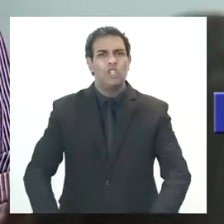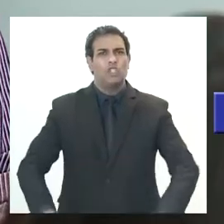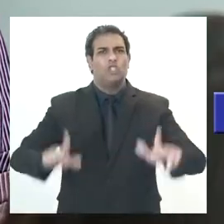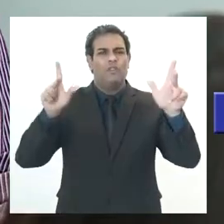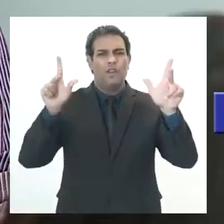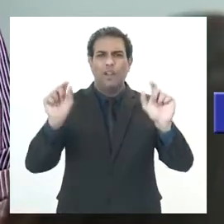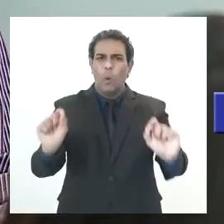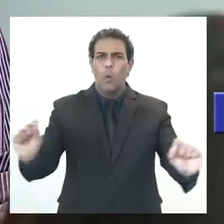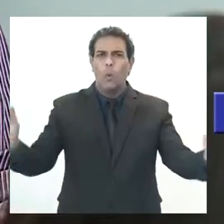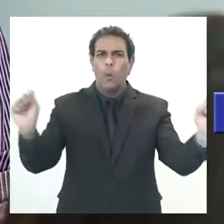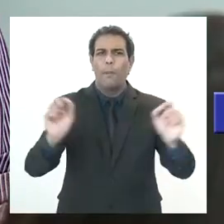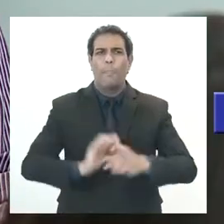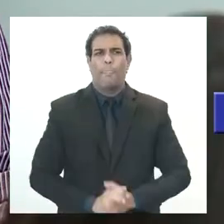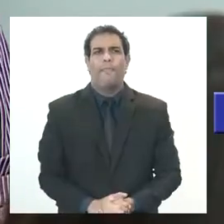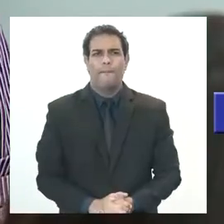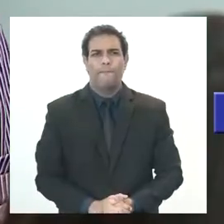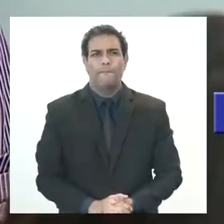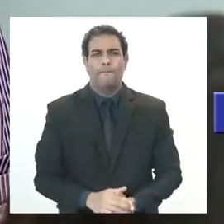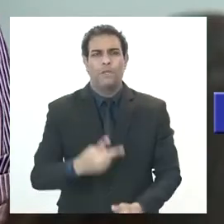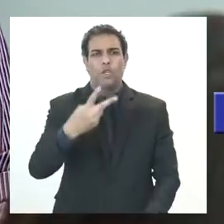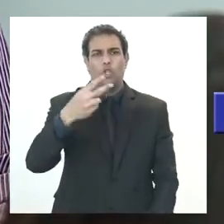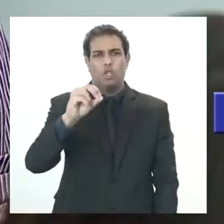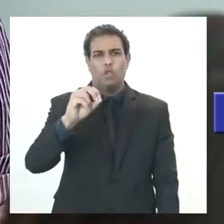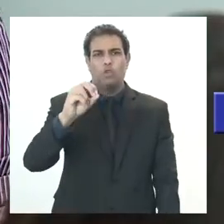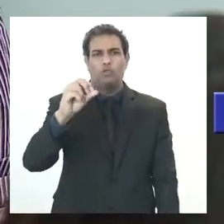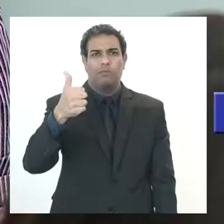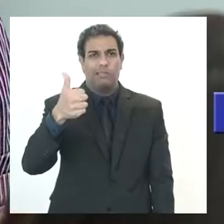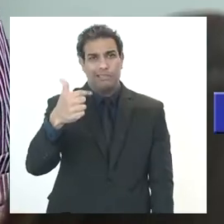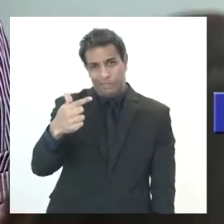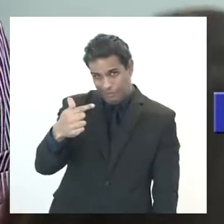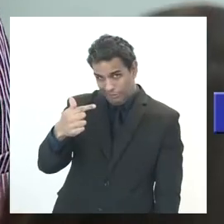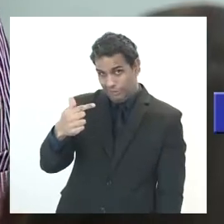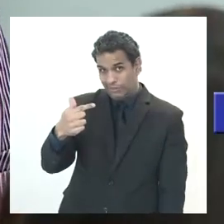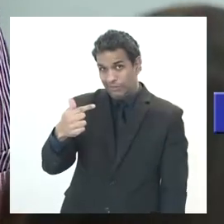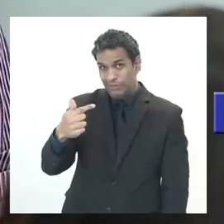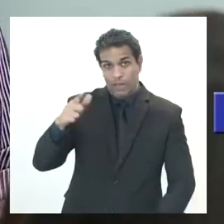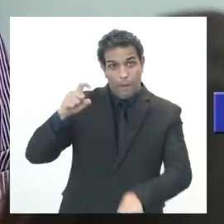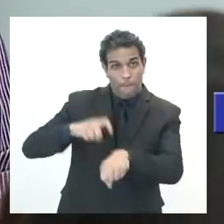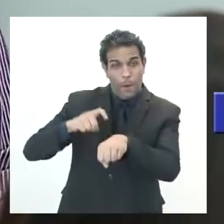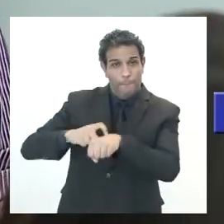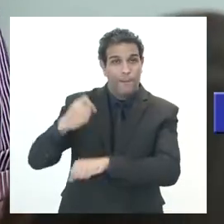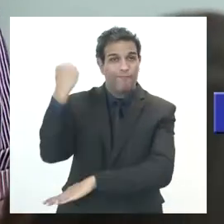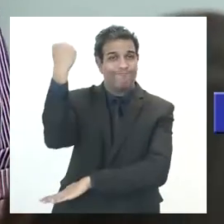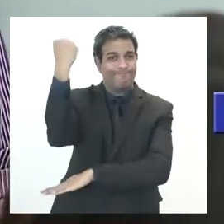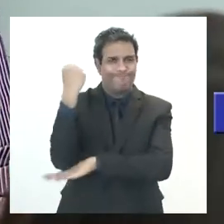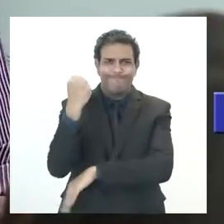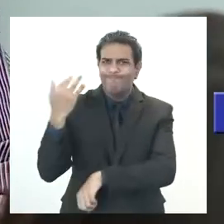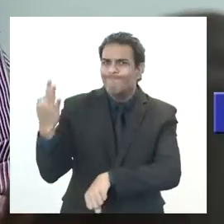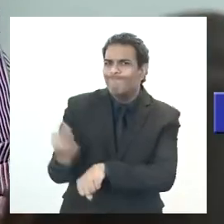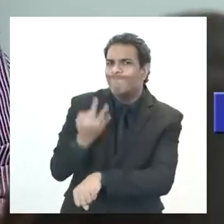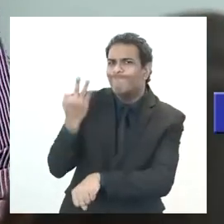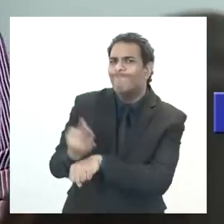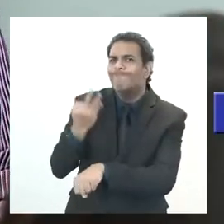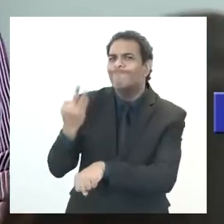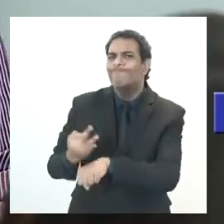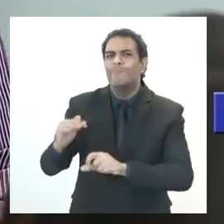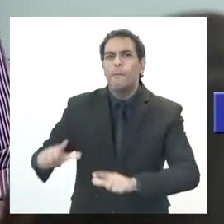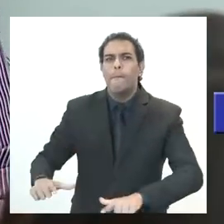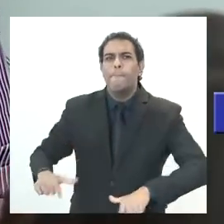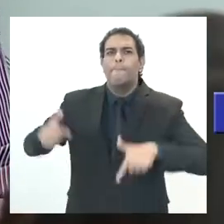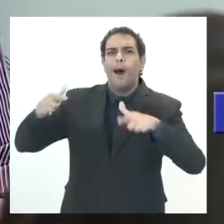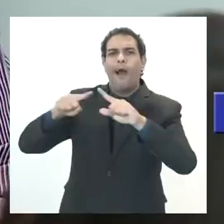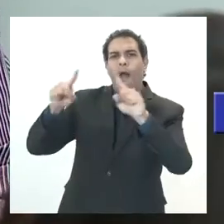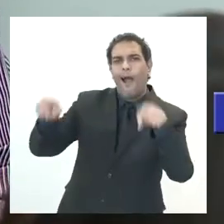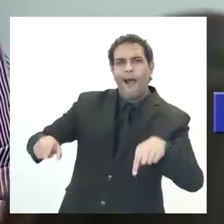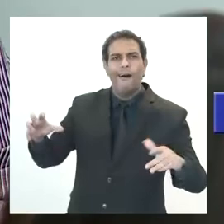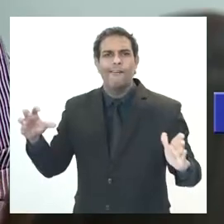na luta porque em 2017 foi assim os momentos de resistência que nós servidores tivemos pois nos